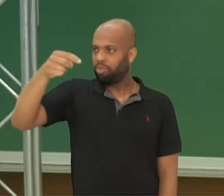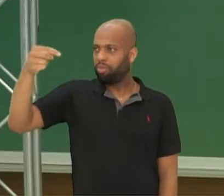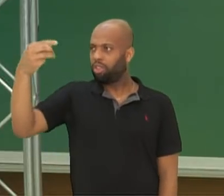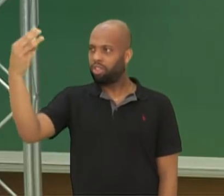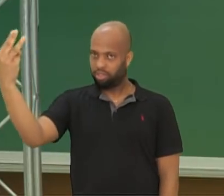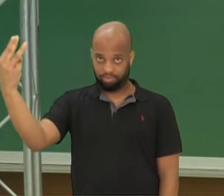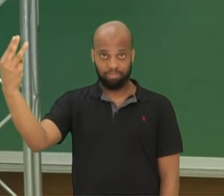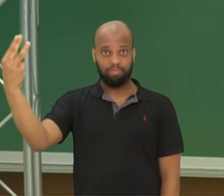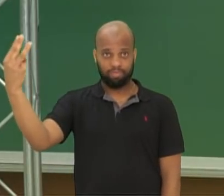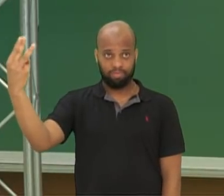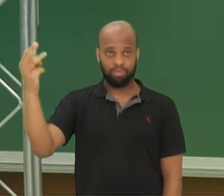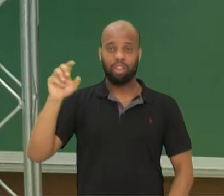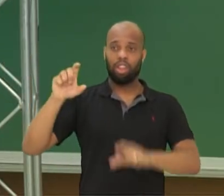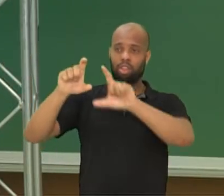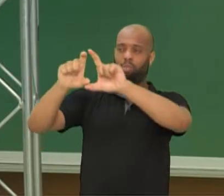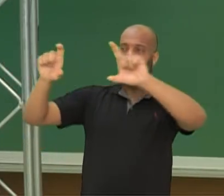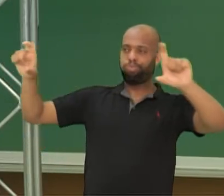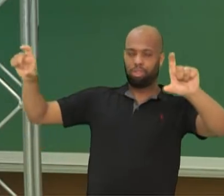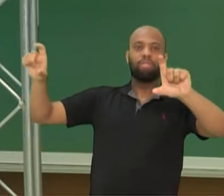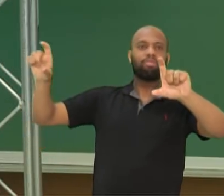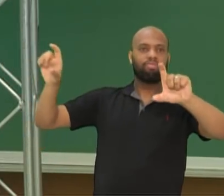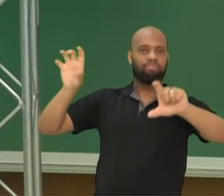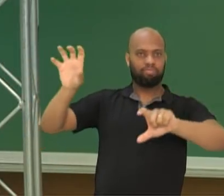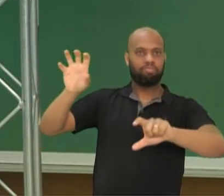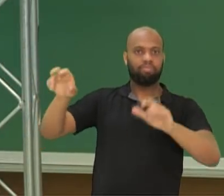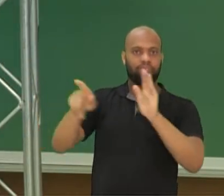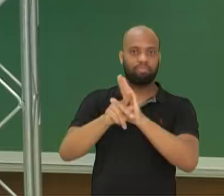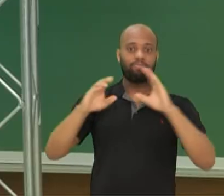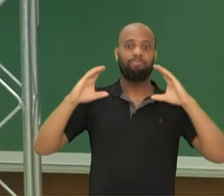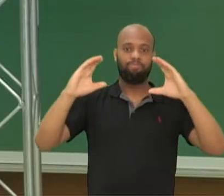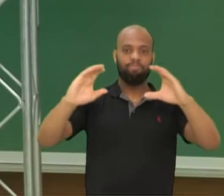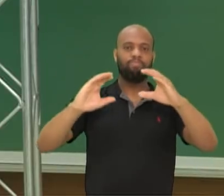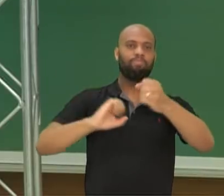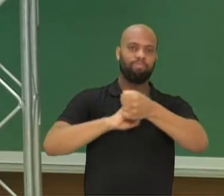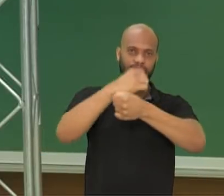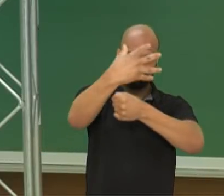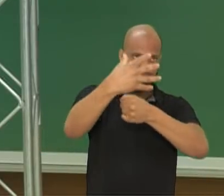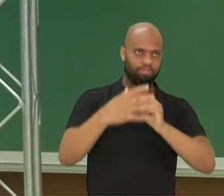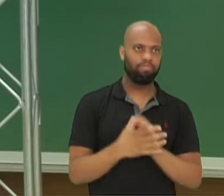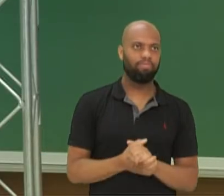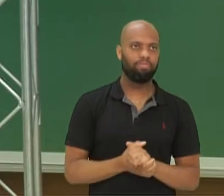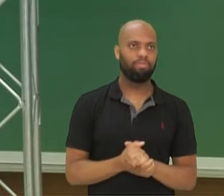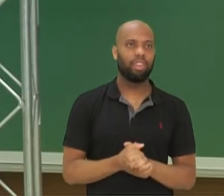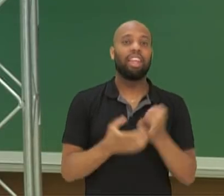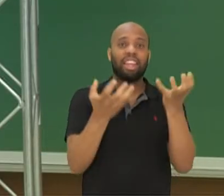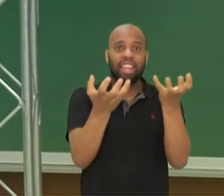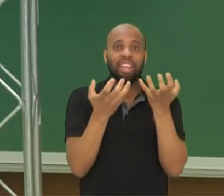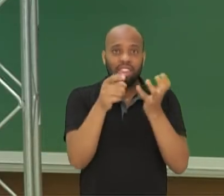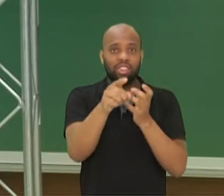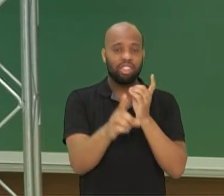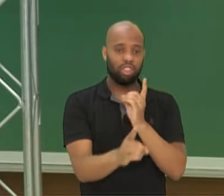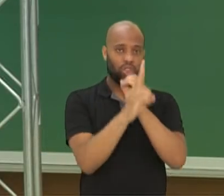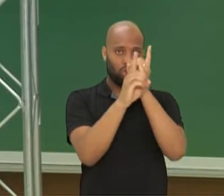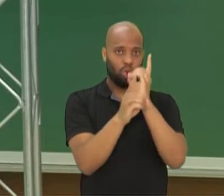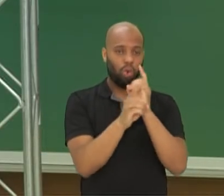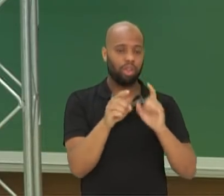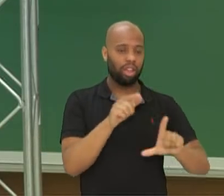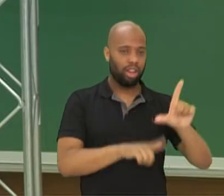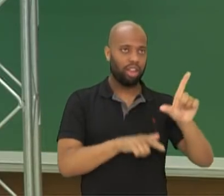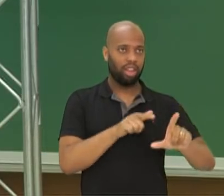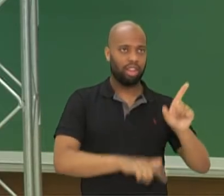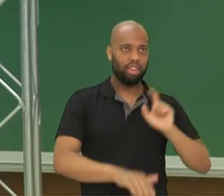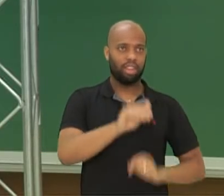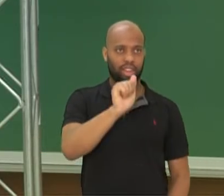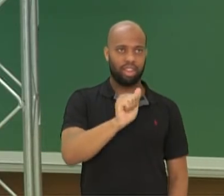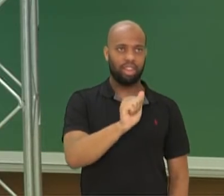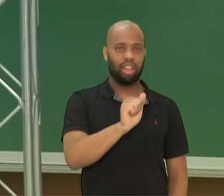menos 3, essa expressão de uma função exponencial. E eu peço para calcular no item